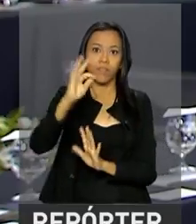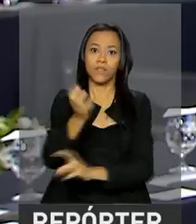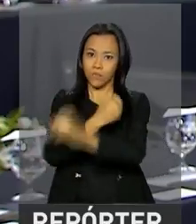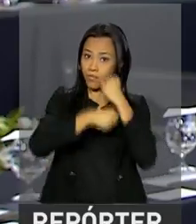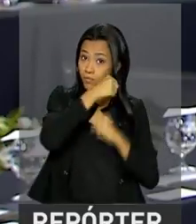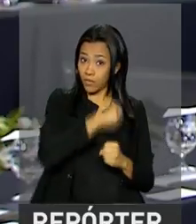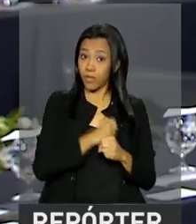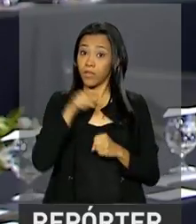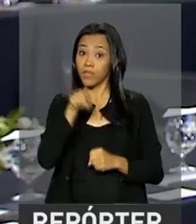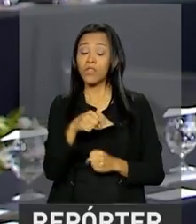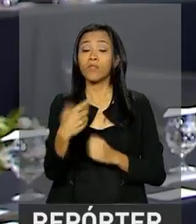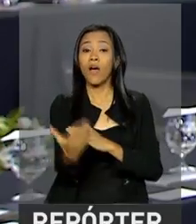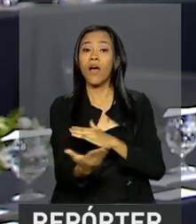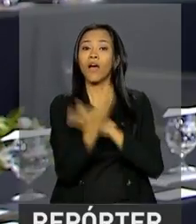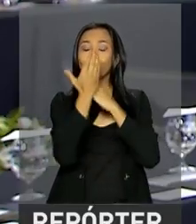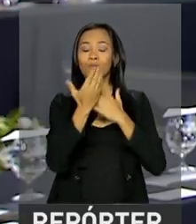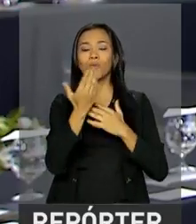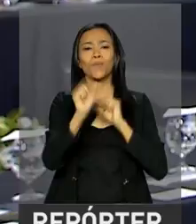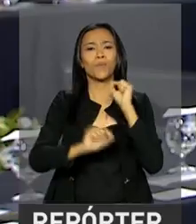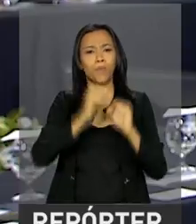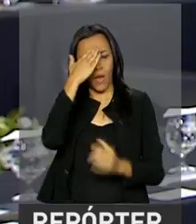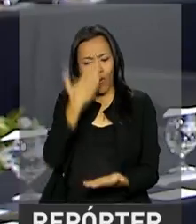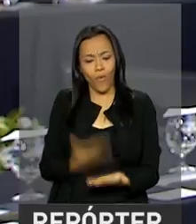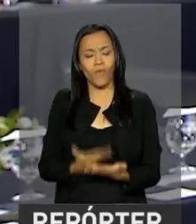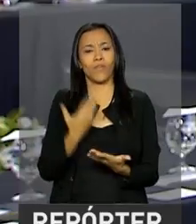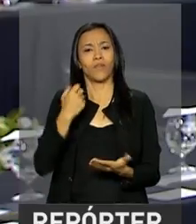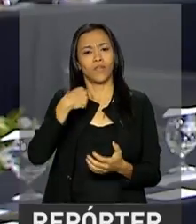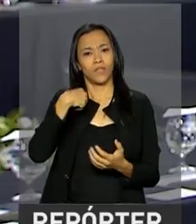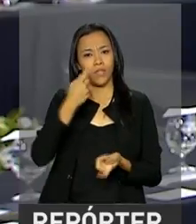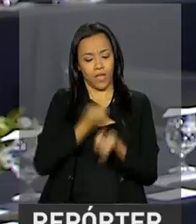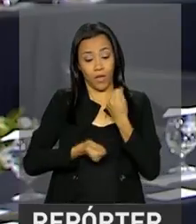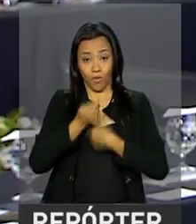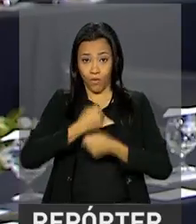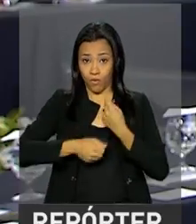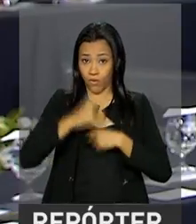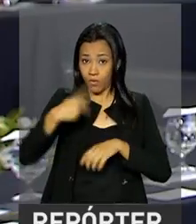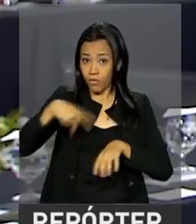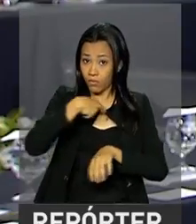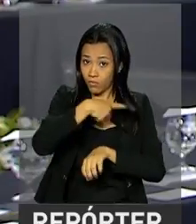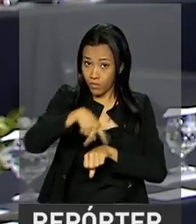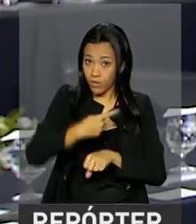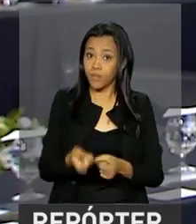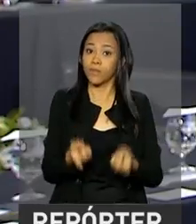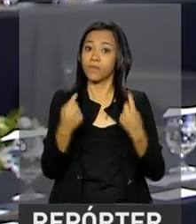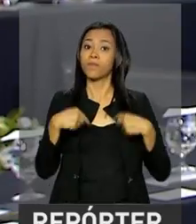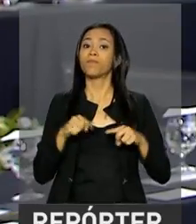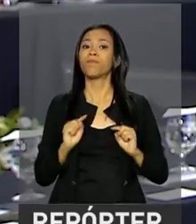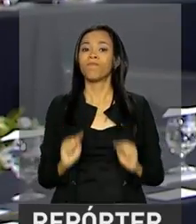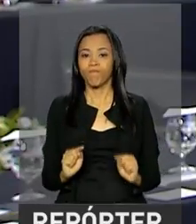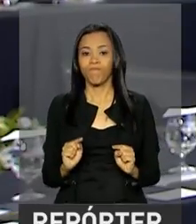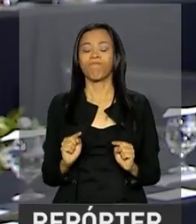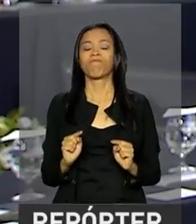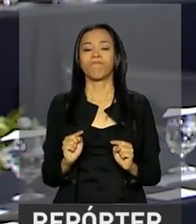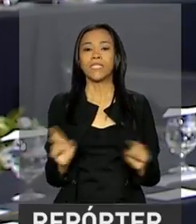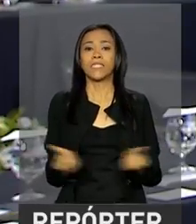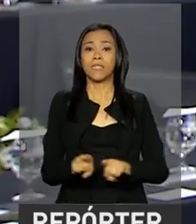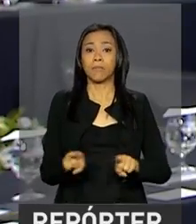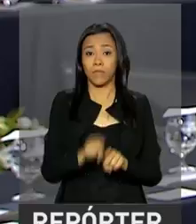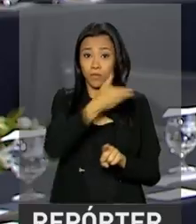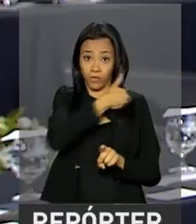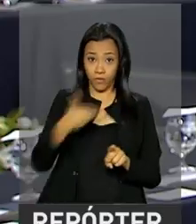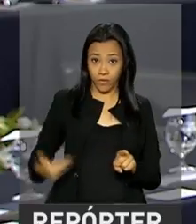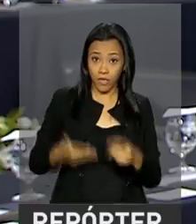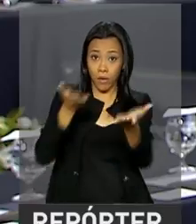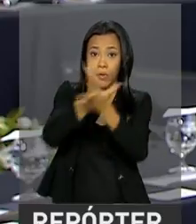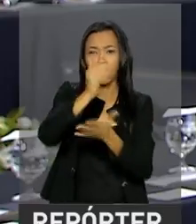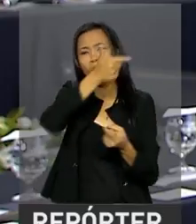o que ajudou aí na retomada da confiança na economia brasileira. O governo também vem buscando adotar e aprovar